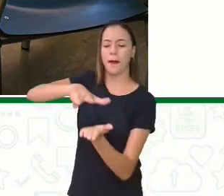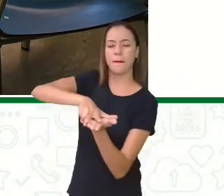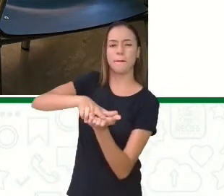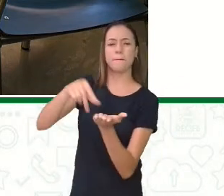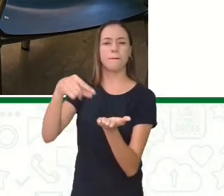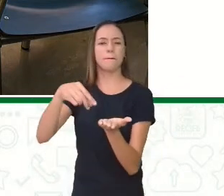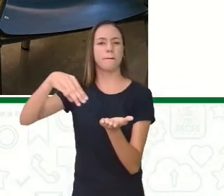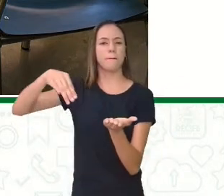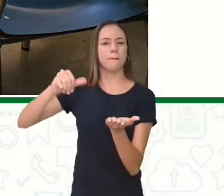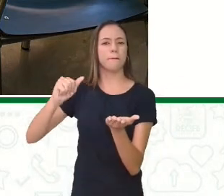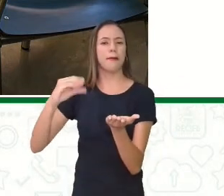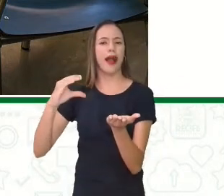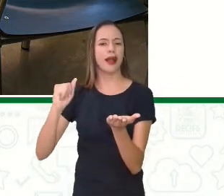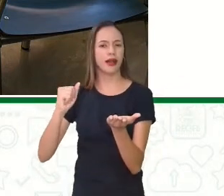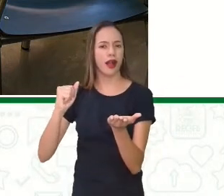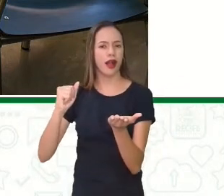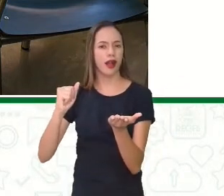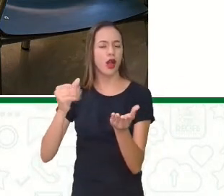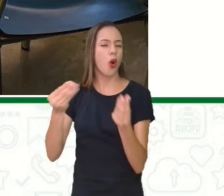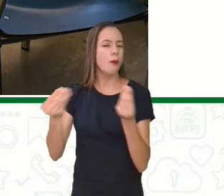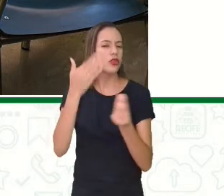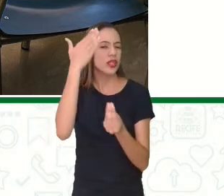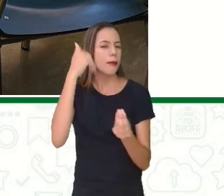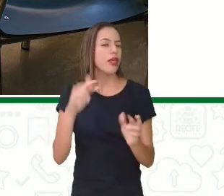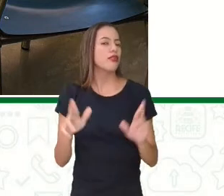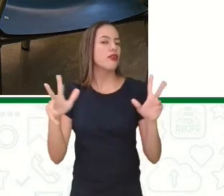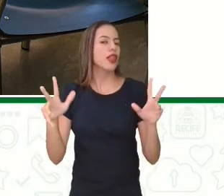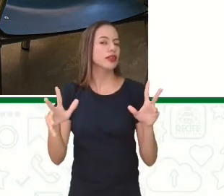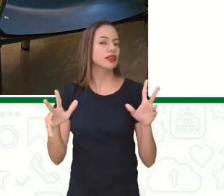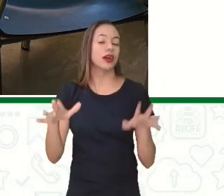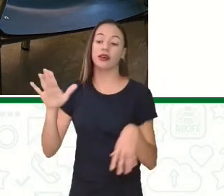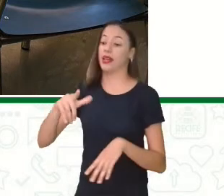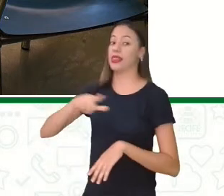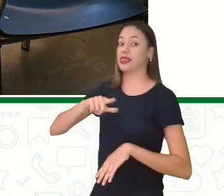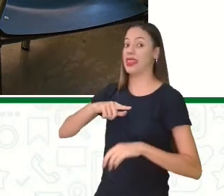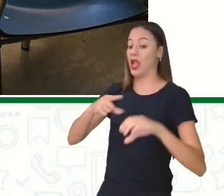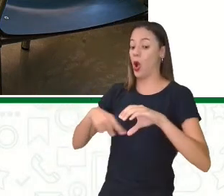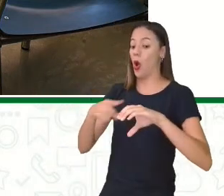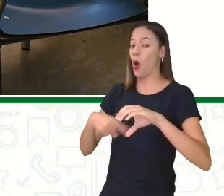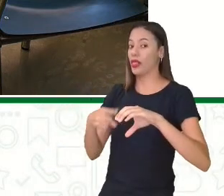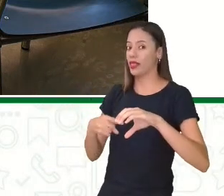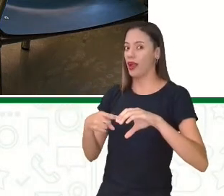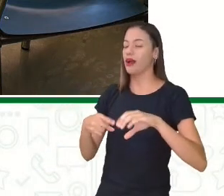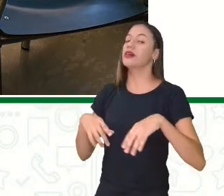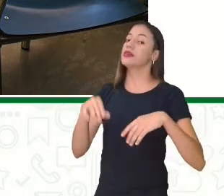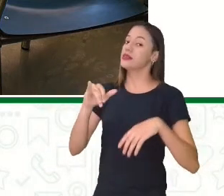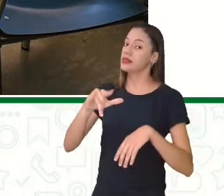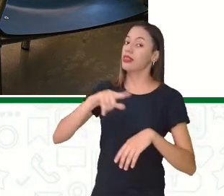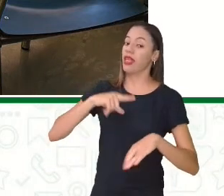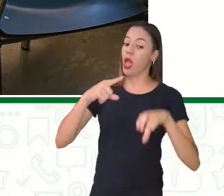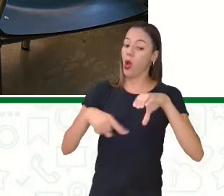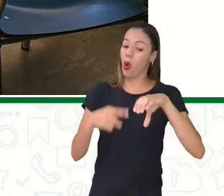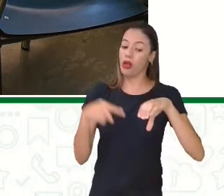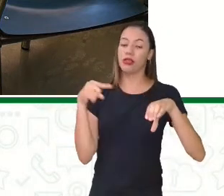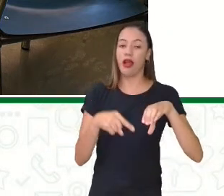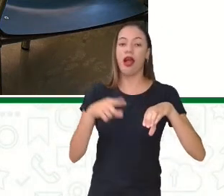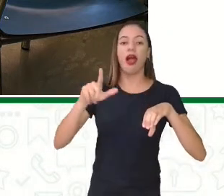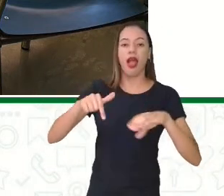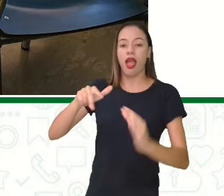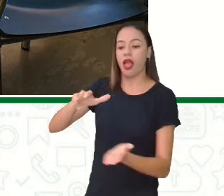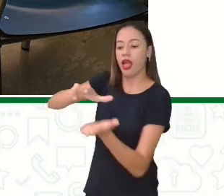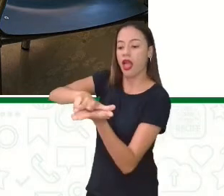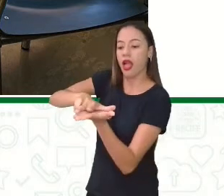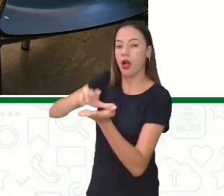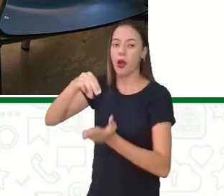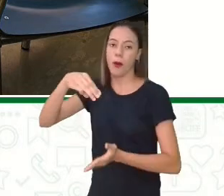ou uma maca? Olha Tem direitinho. rodinhas. Então não é cama, é uma maca. Então, o ambiente em que vai se